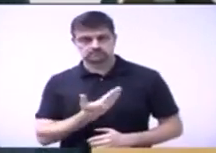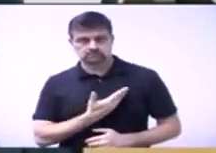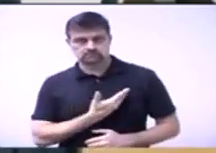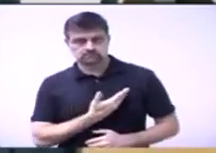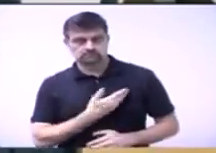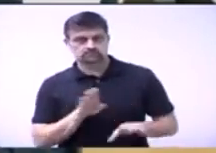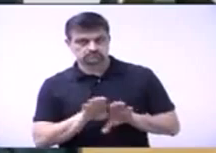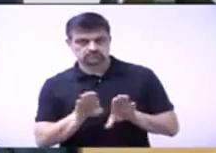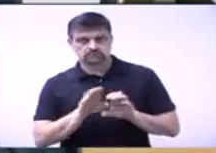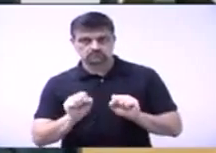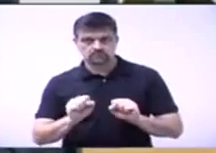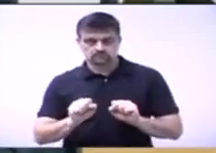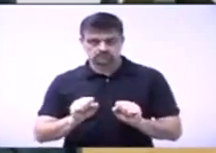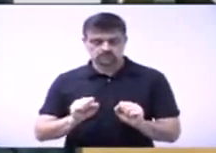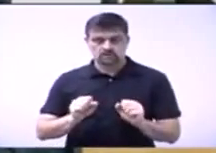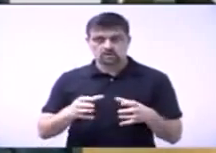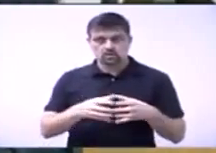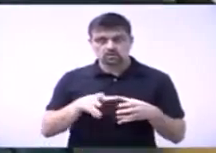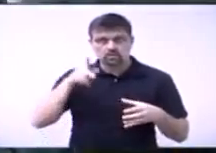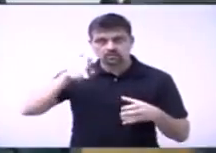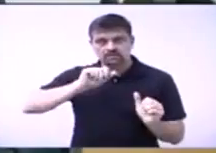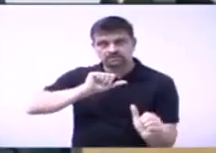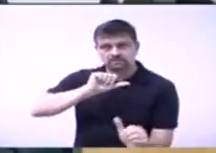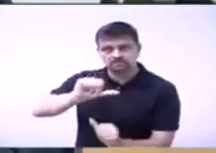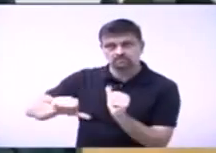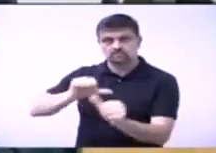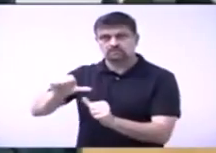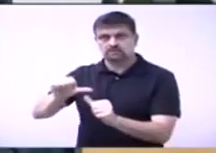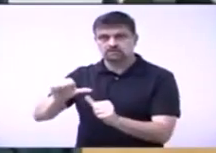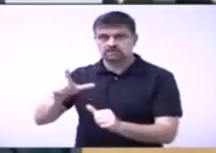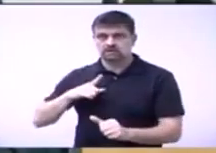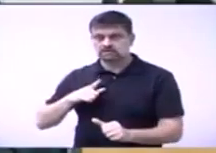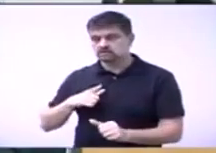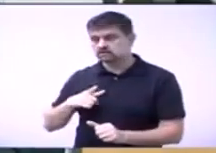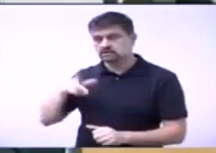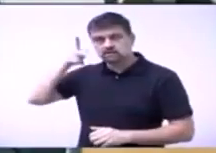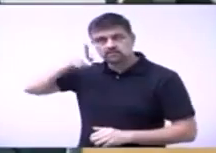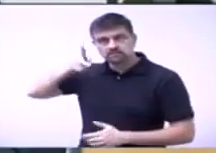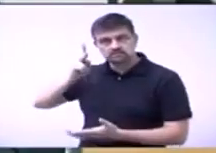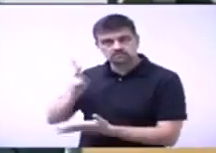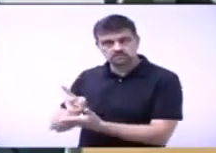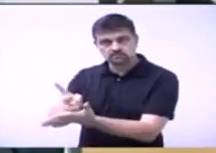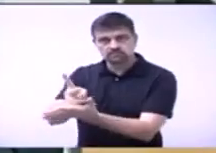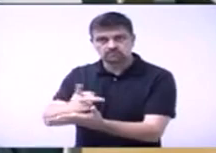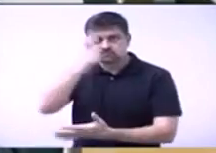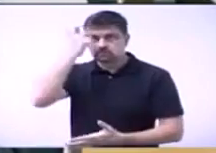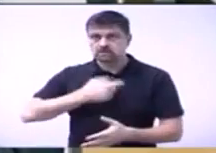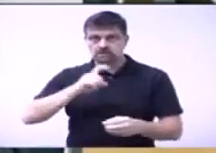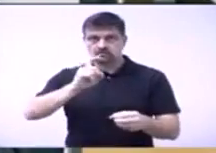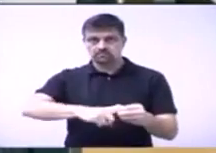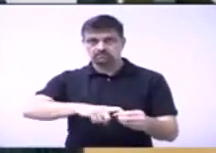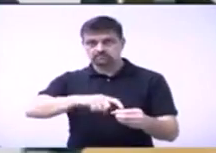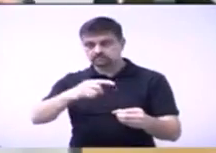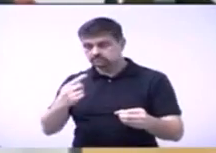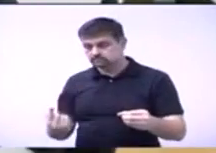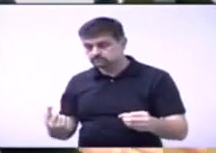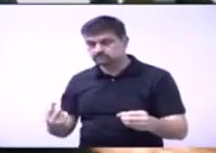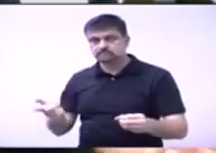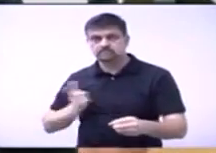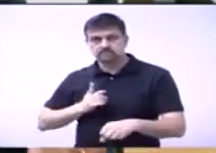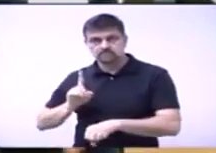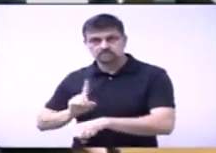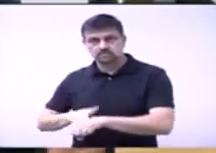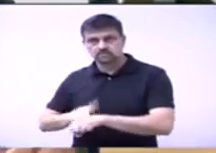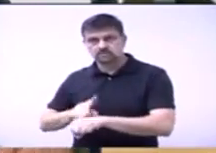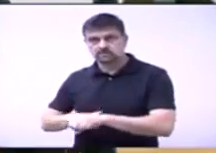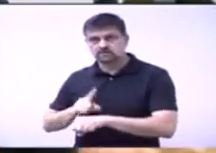tiveram essa opção de trocar de partido, outros não. Eu me desfiliei e tenho tempo ainda